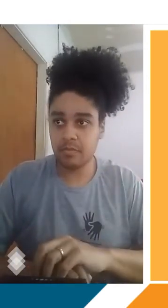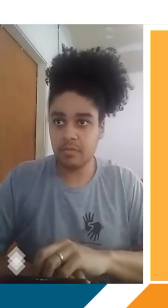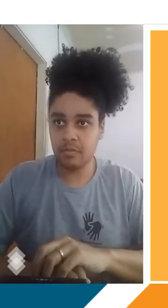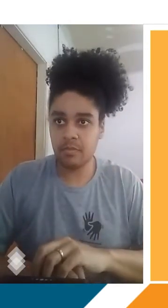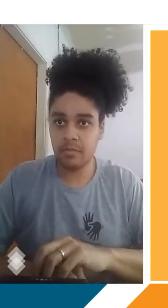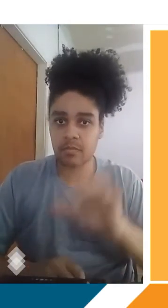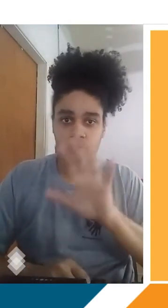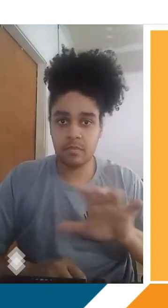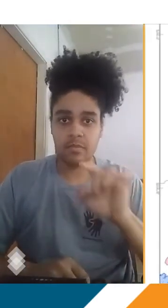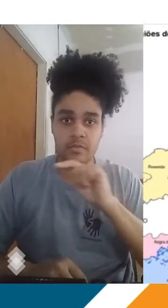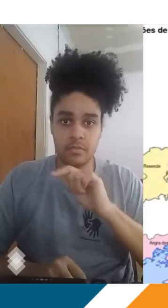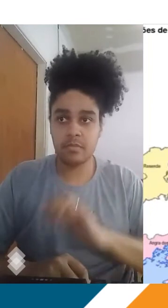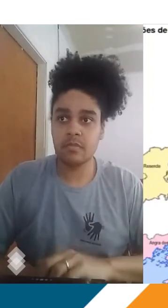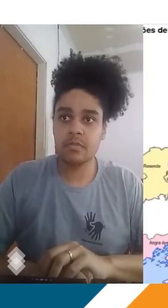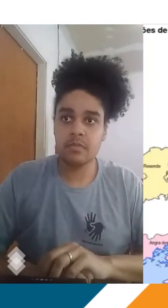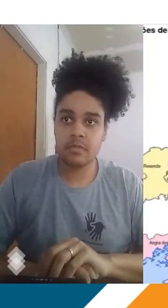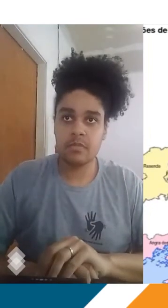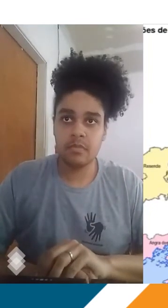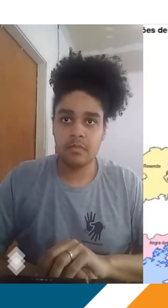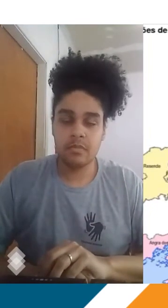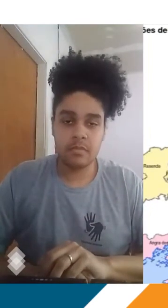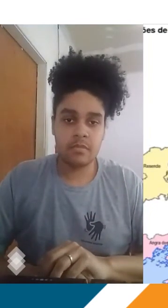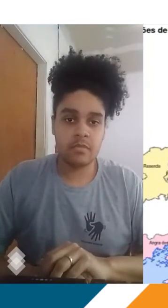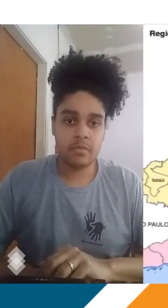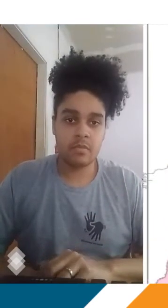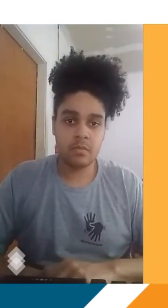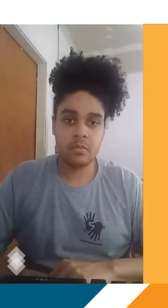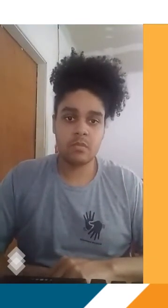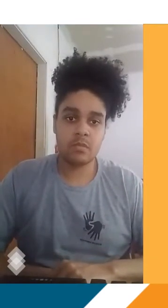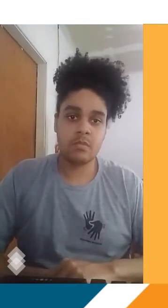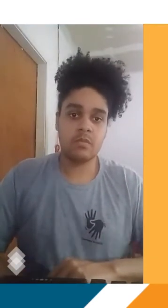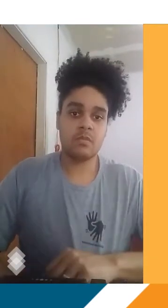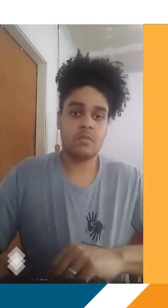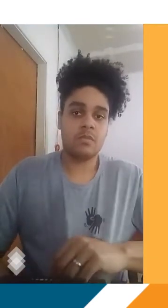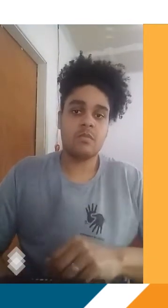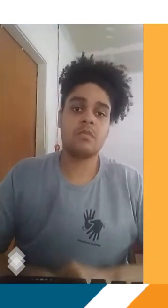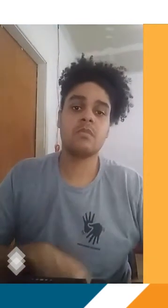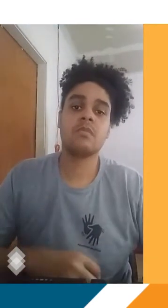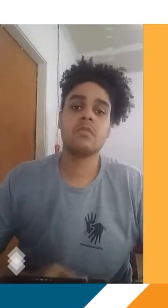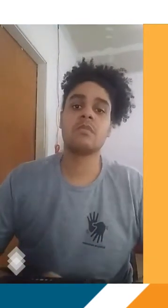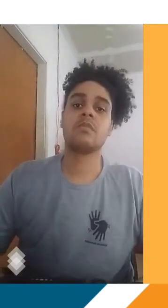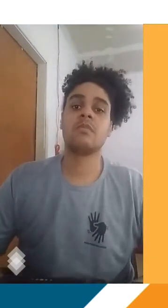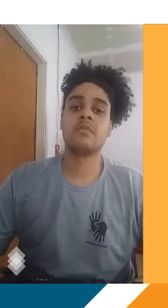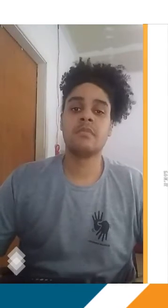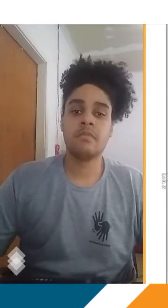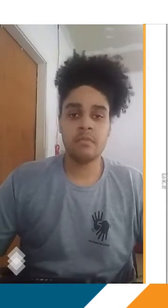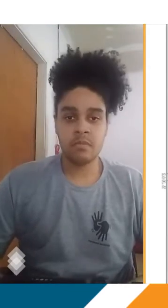Paraíba, que é a região metropolitana. Costa Verde em